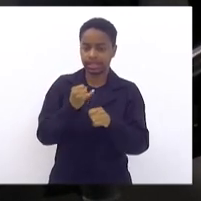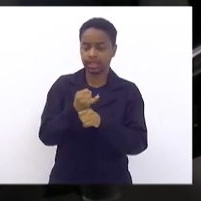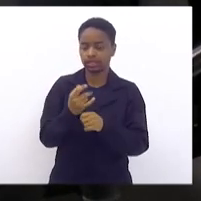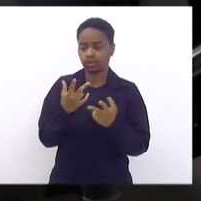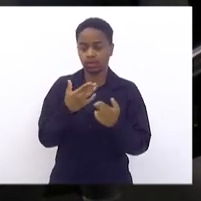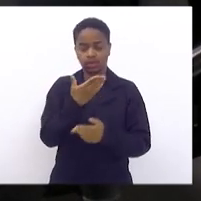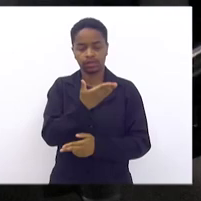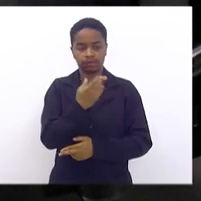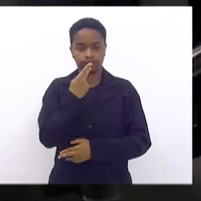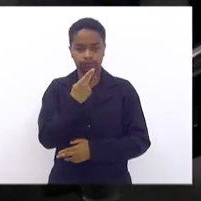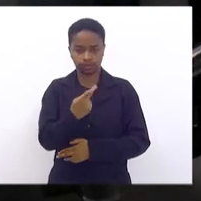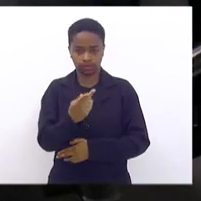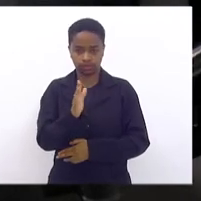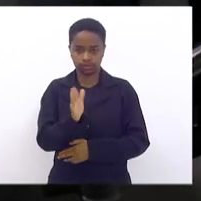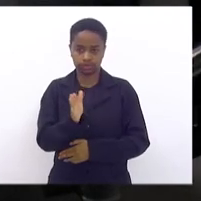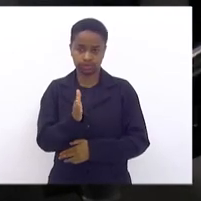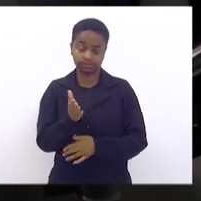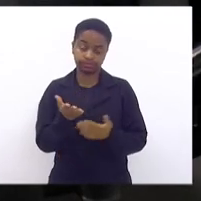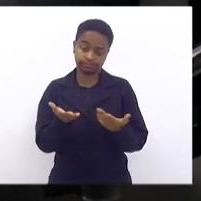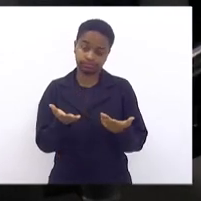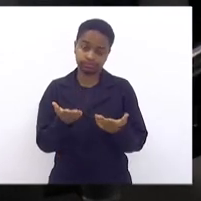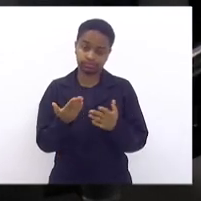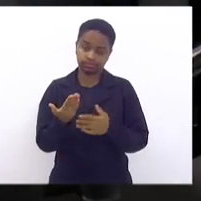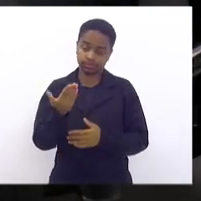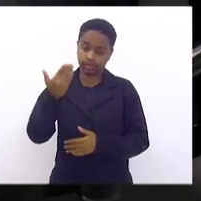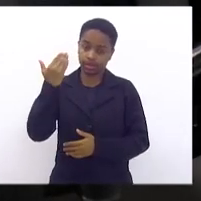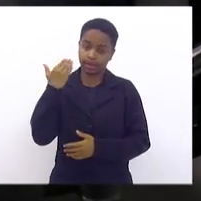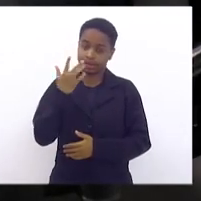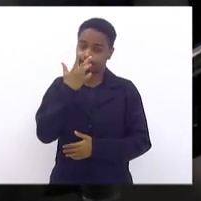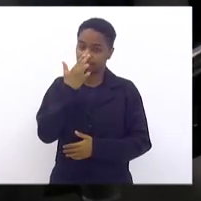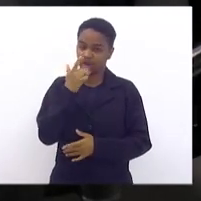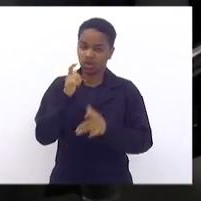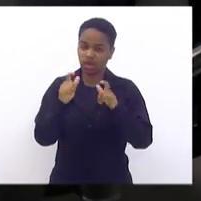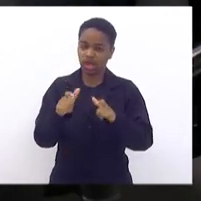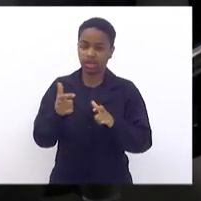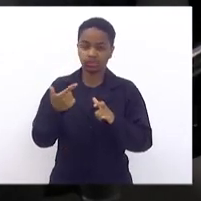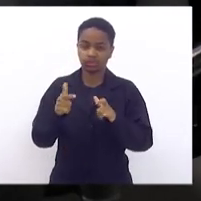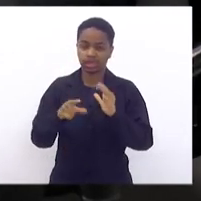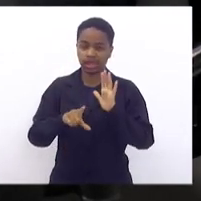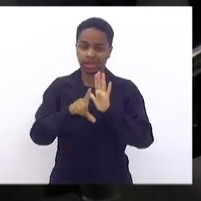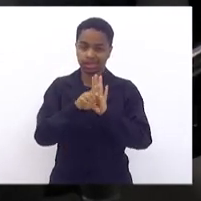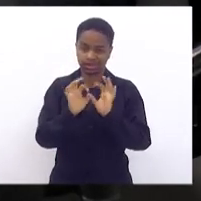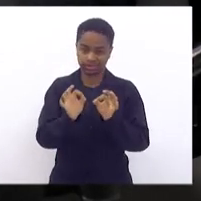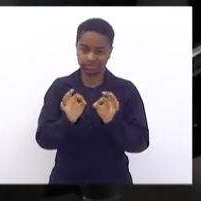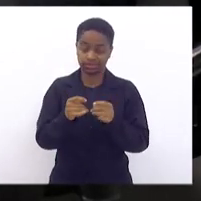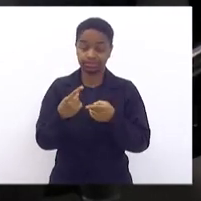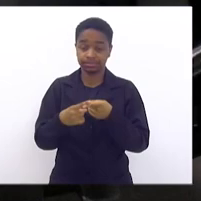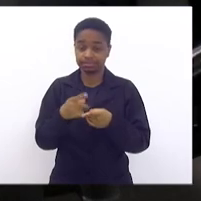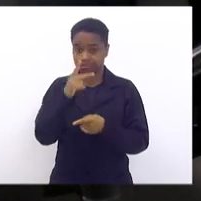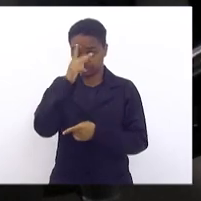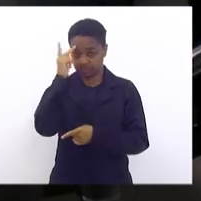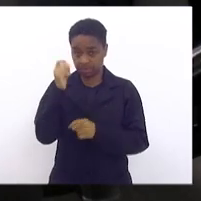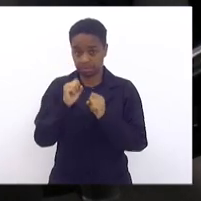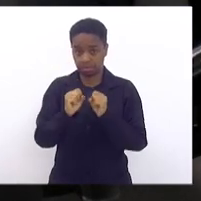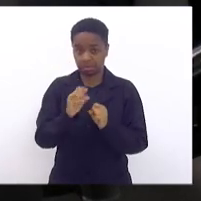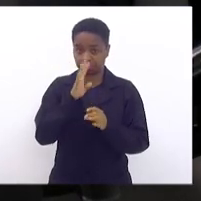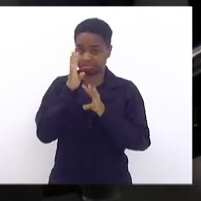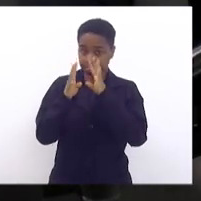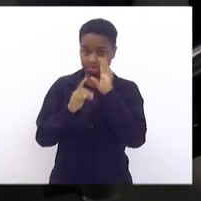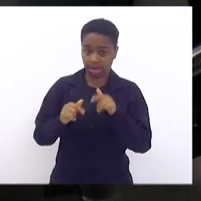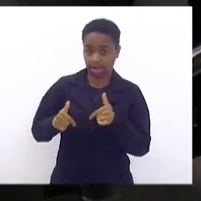pesquisadora falou, era tido como um espaço, uma terra sem lei, né, onde as pessoas poderiam entrar